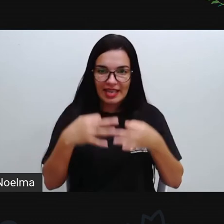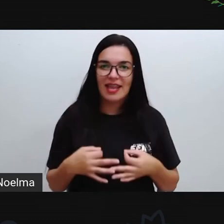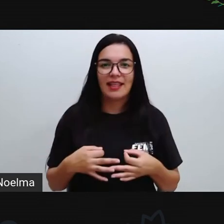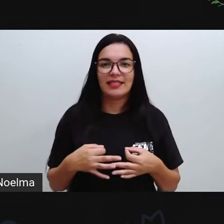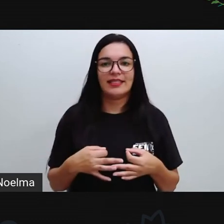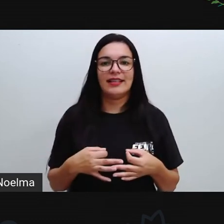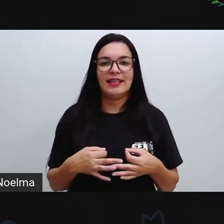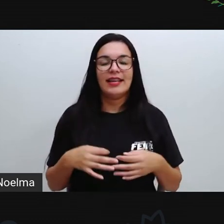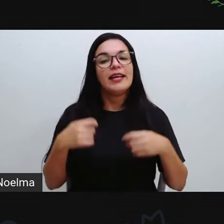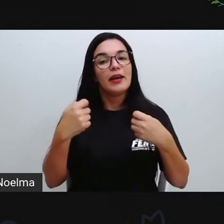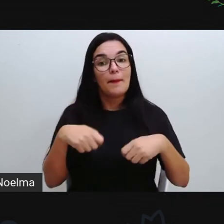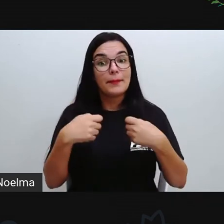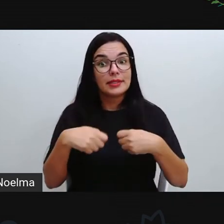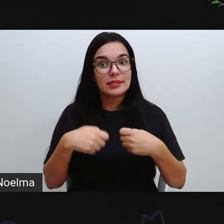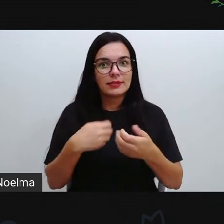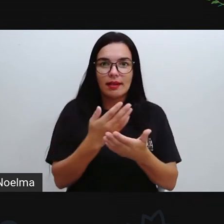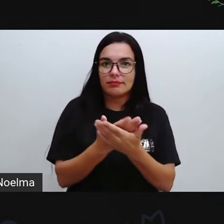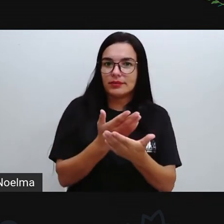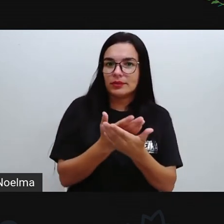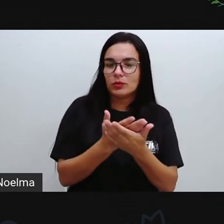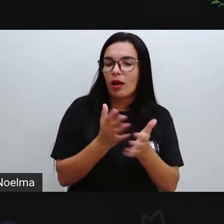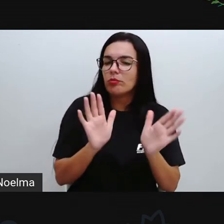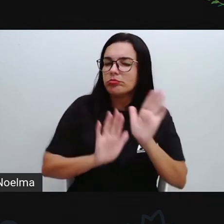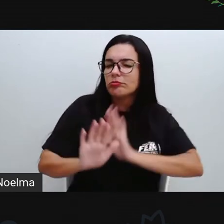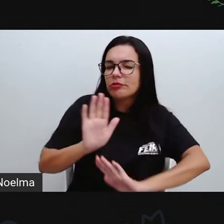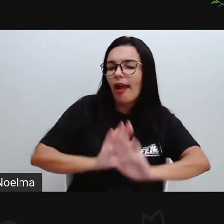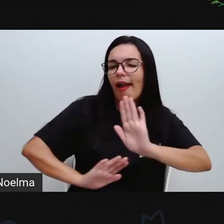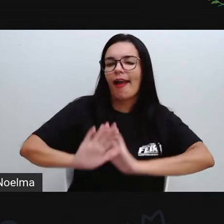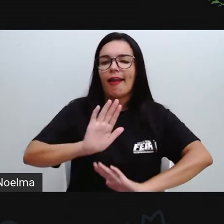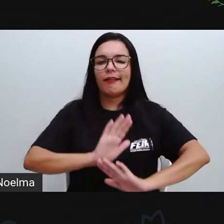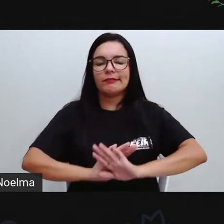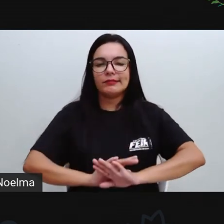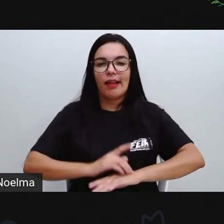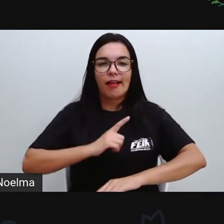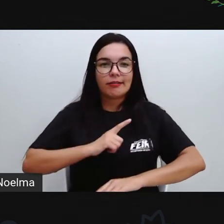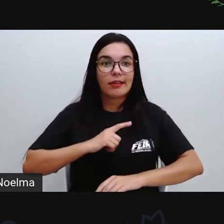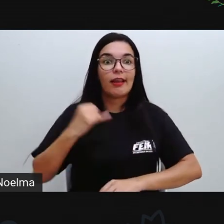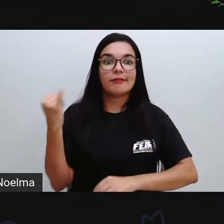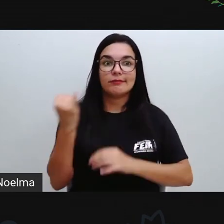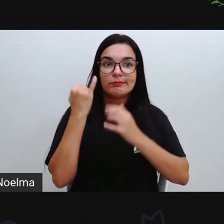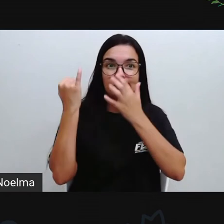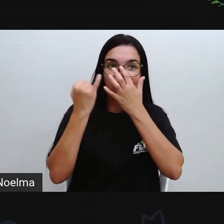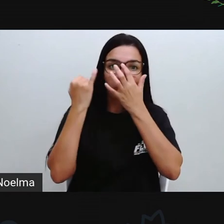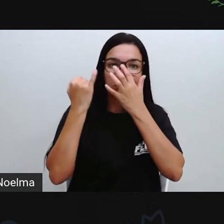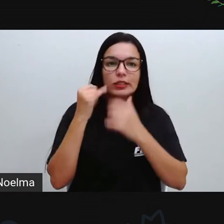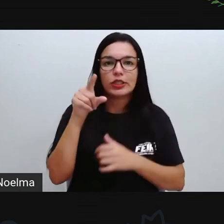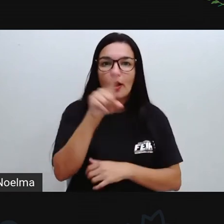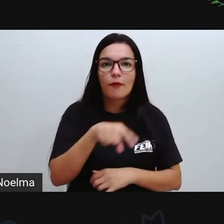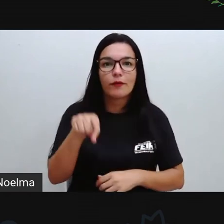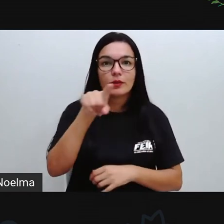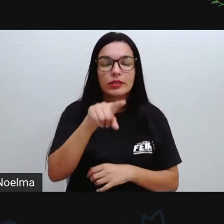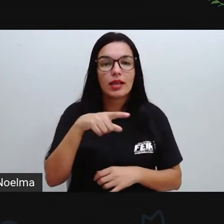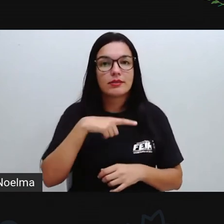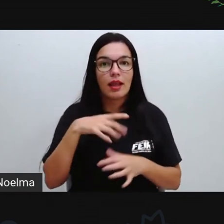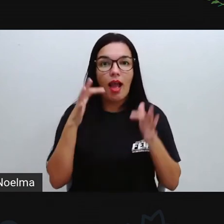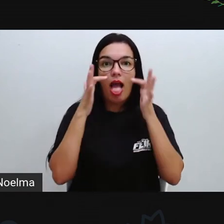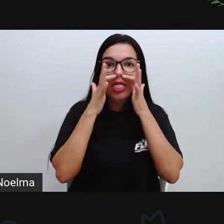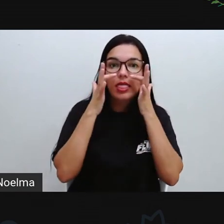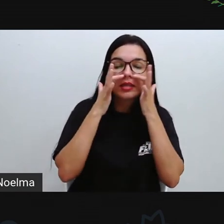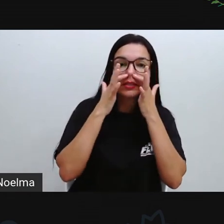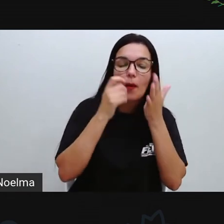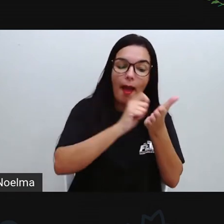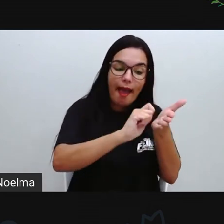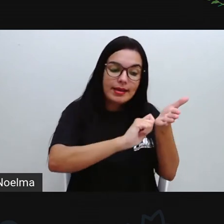ela deve ser estudada com muito cuidado, certo? É muito importante que vocês se atentem aí à